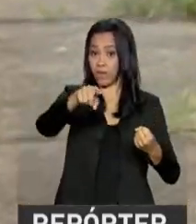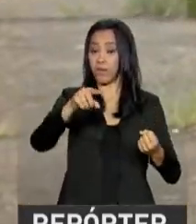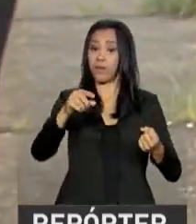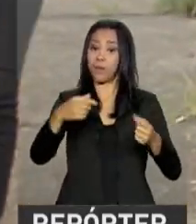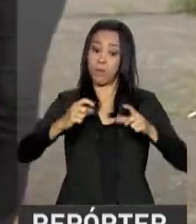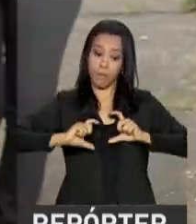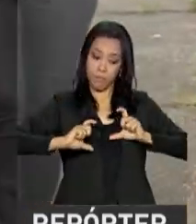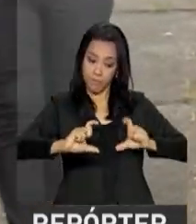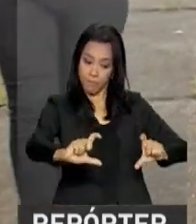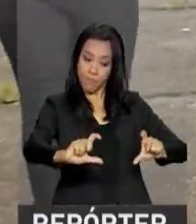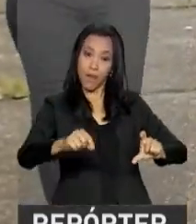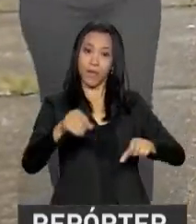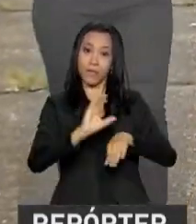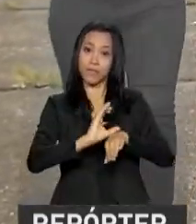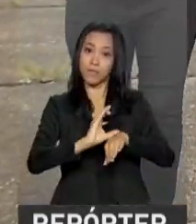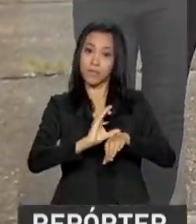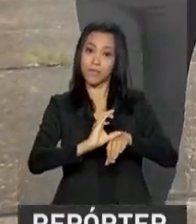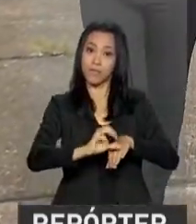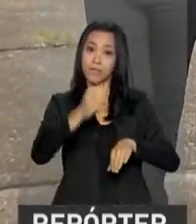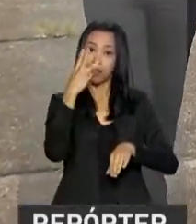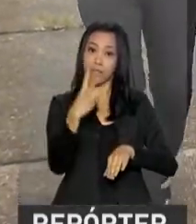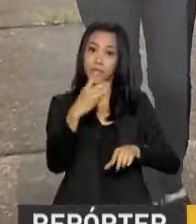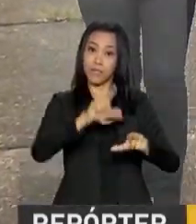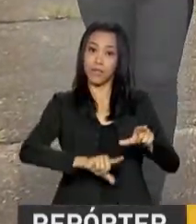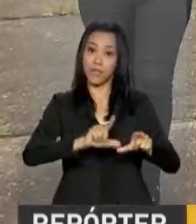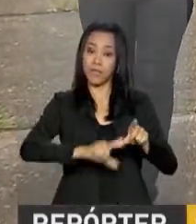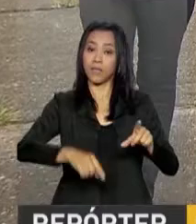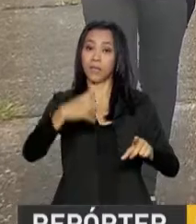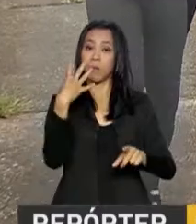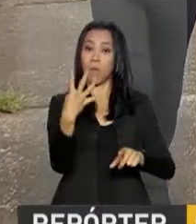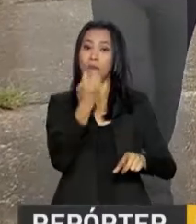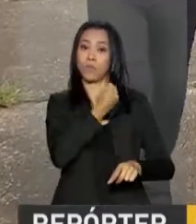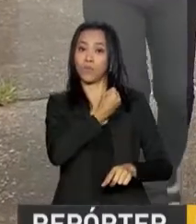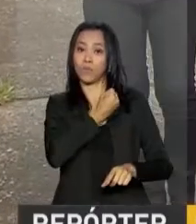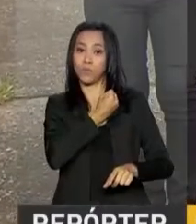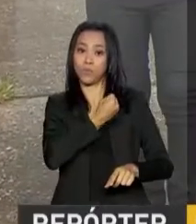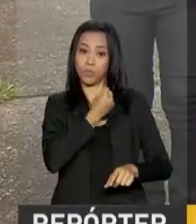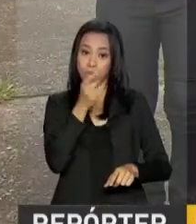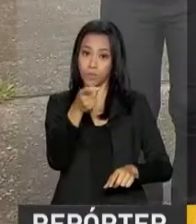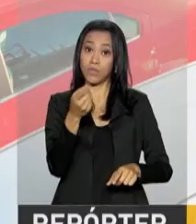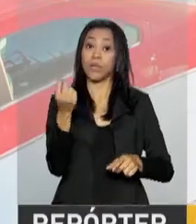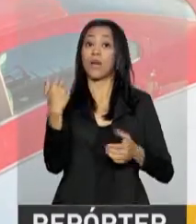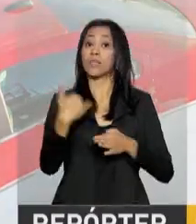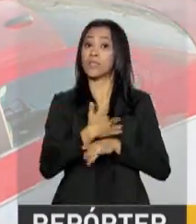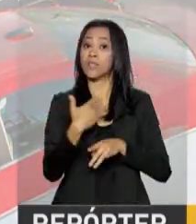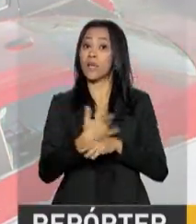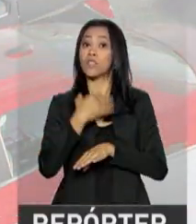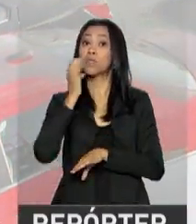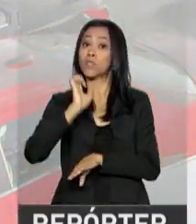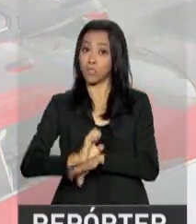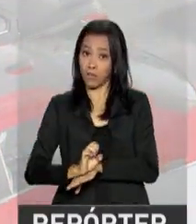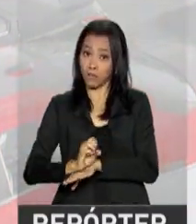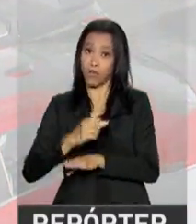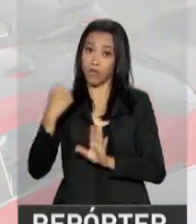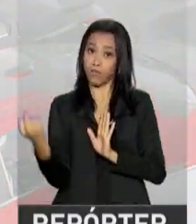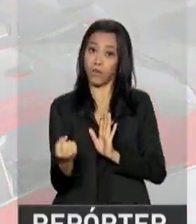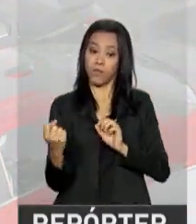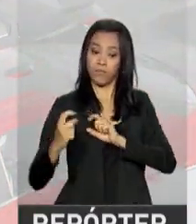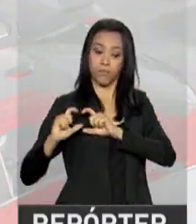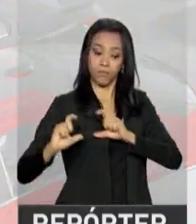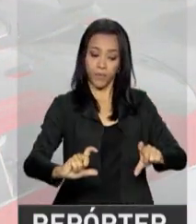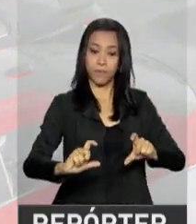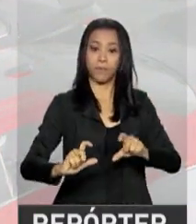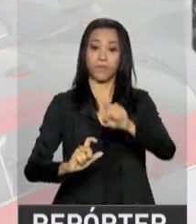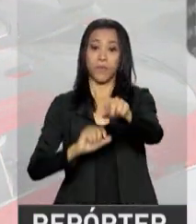cinza três letras quatro números cidade estado onde foi emplacado com a mudança a placa será